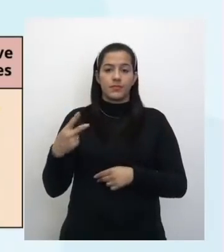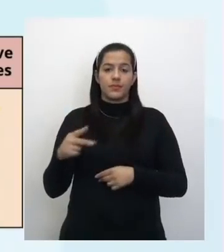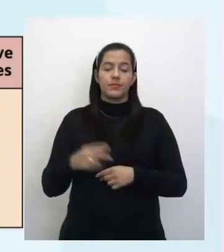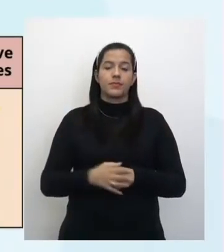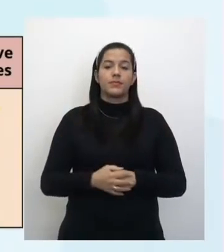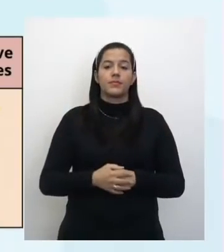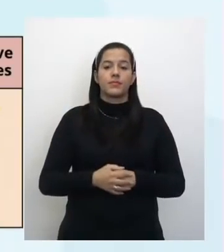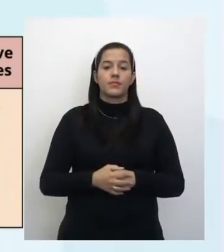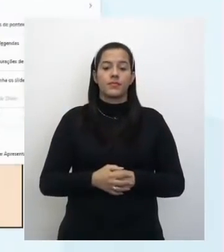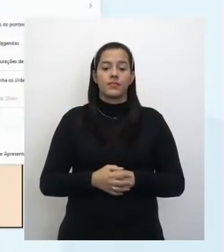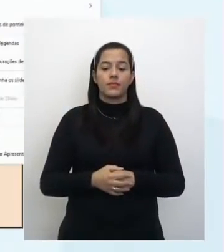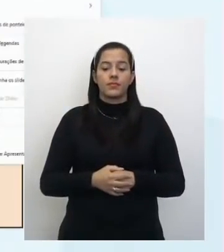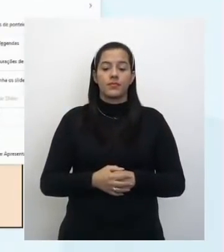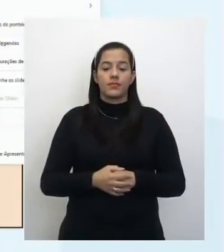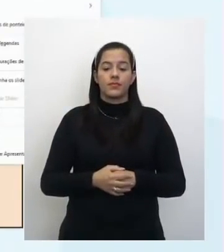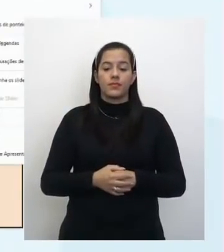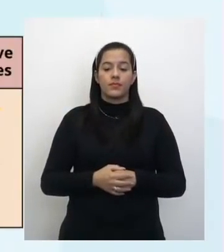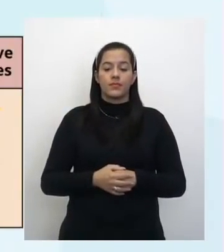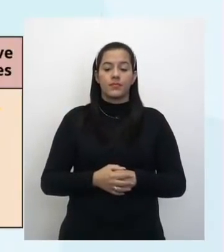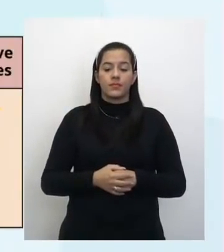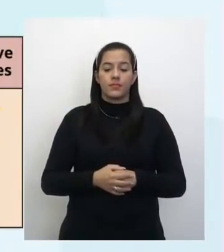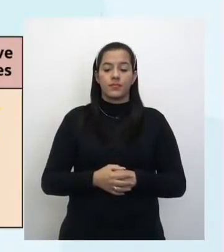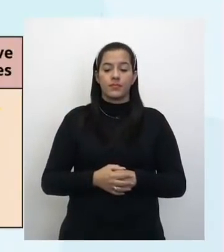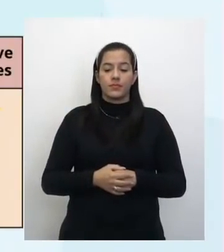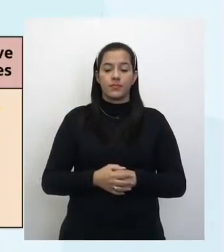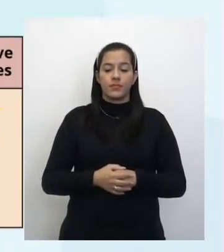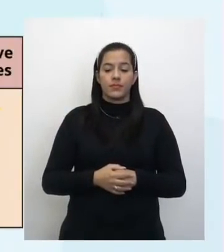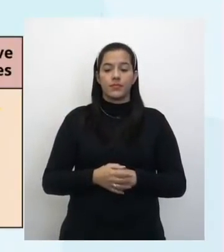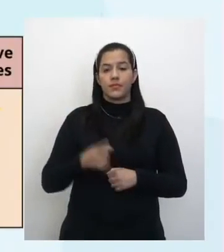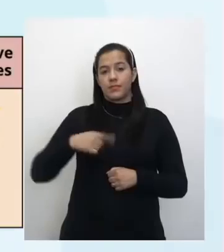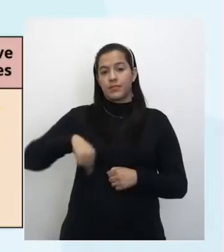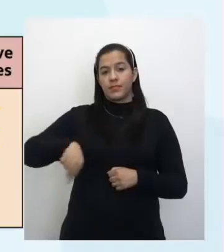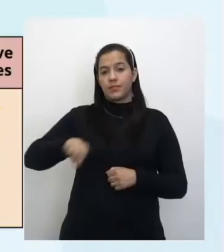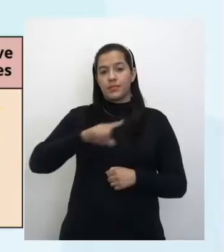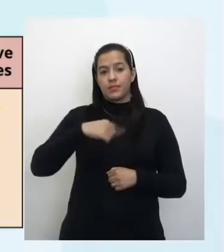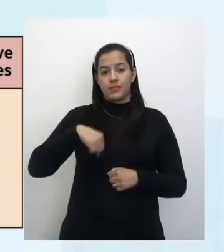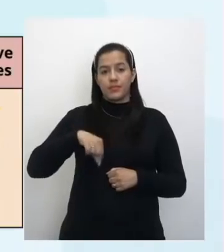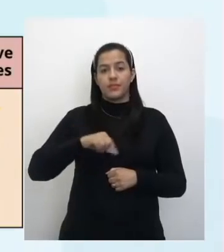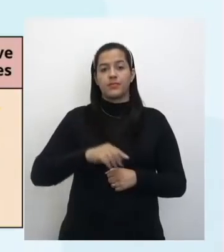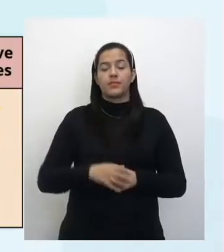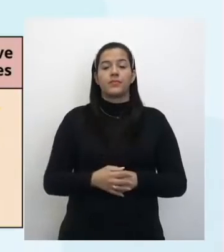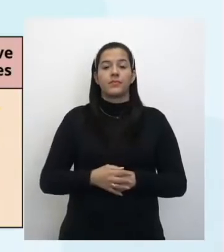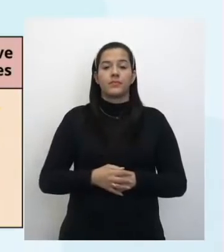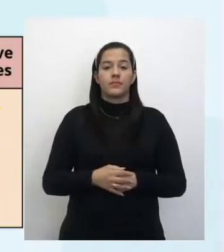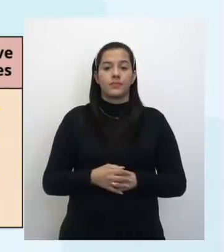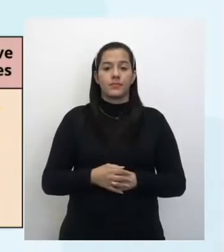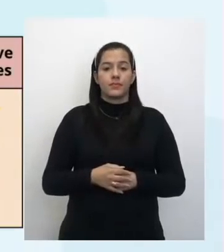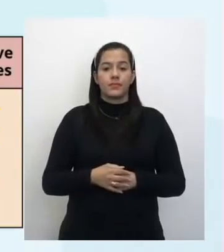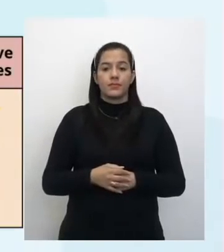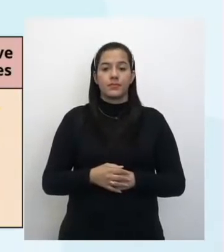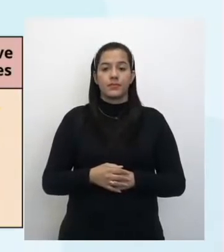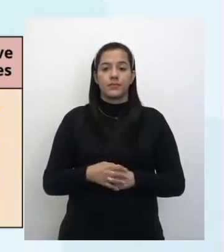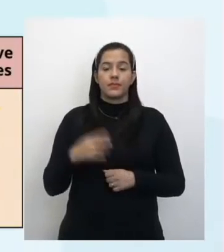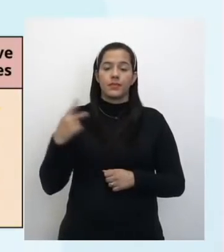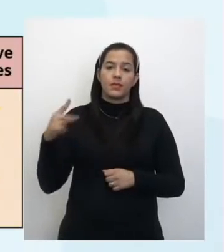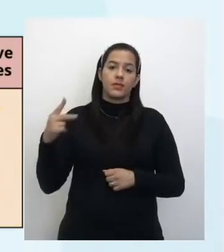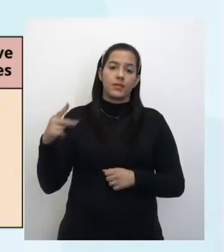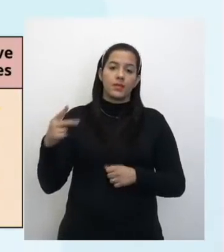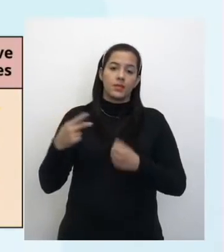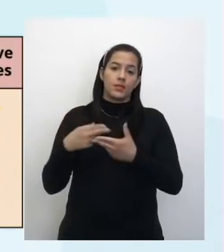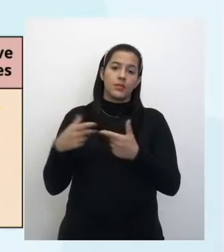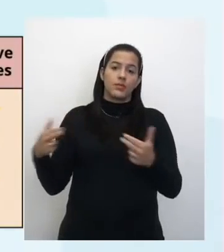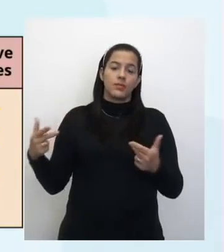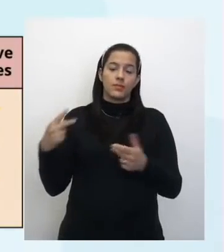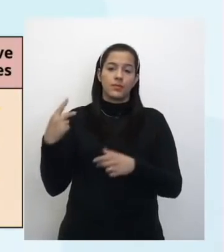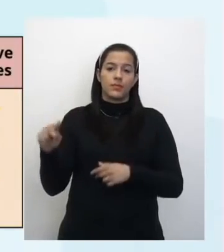da da coisa objeto e apps Opa nosso valor our se os seus